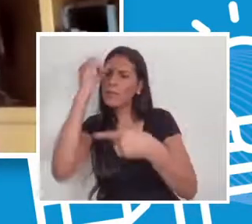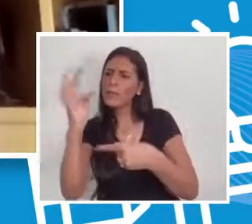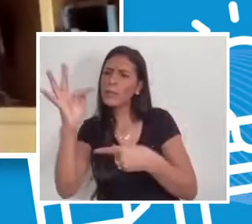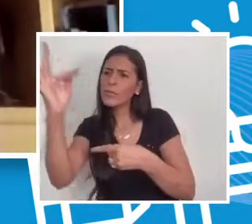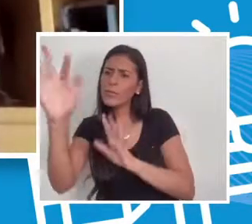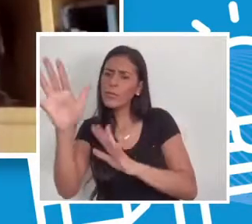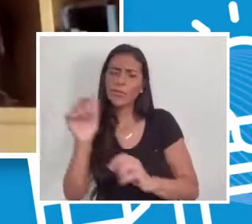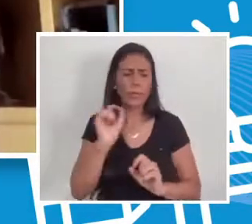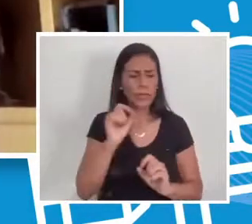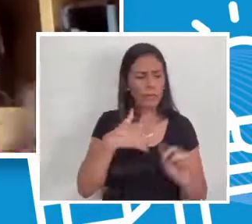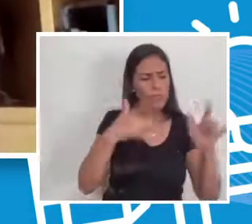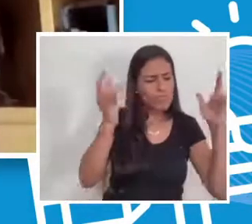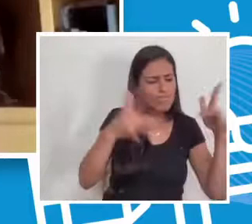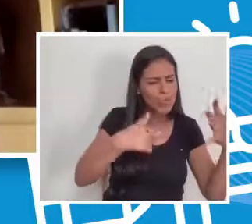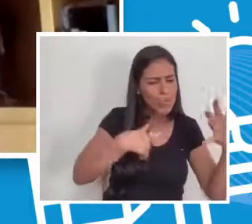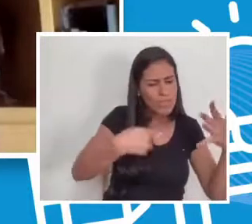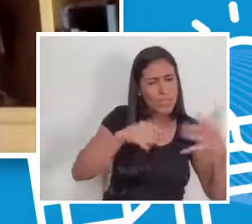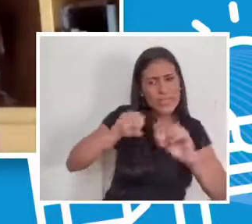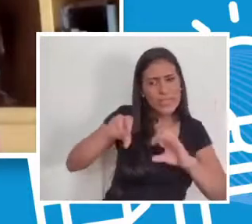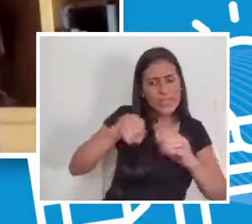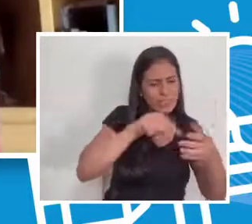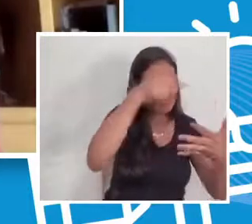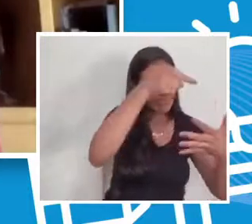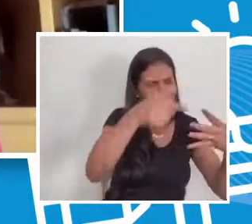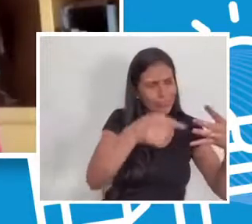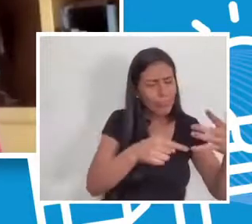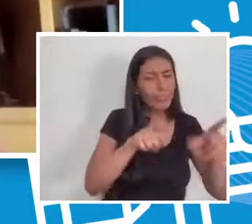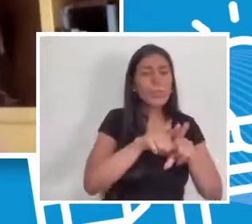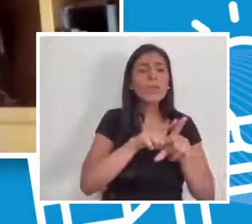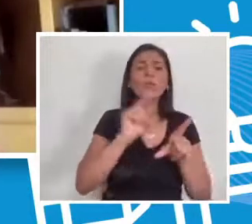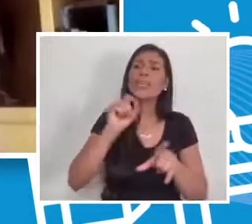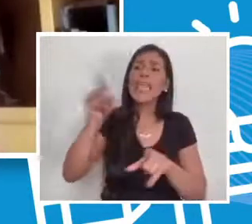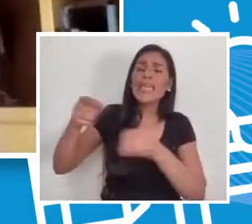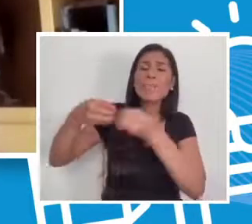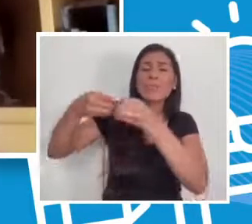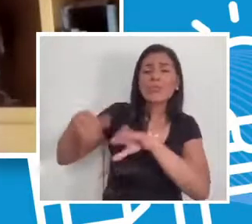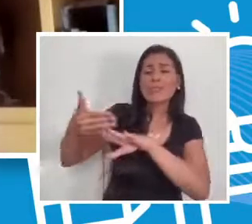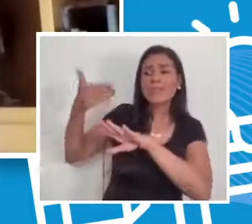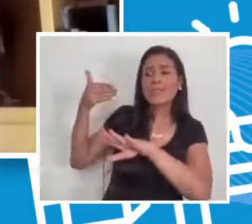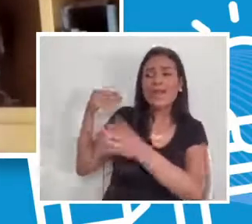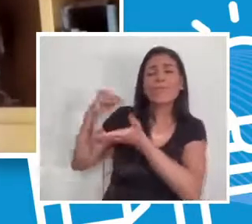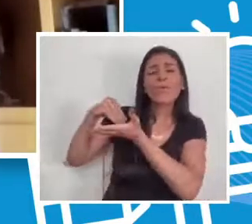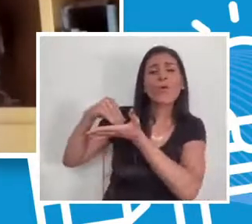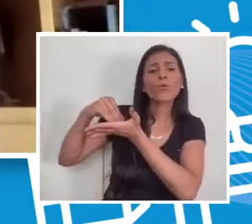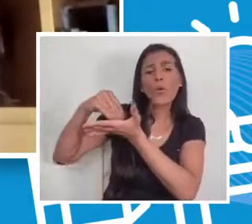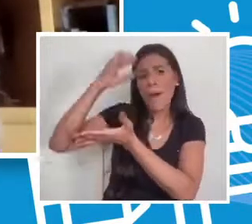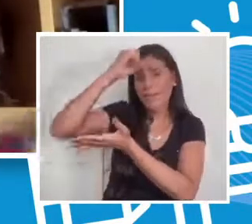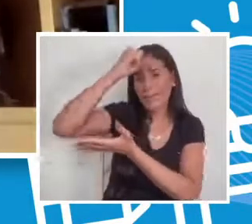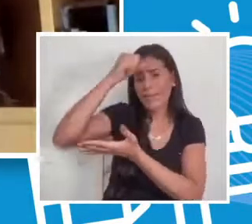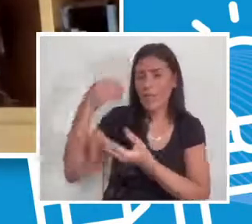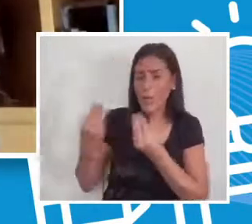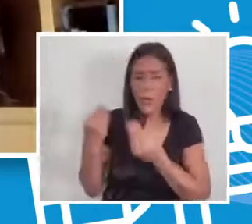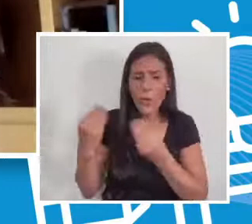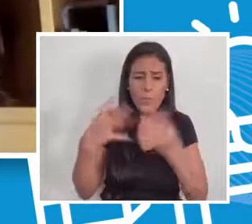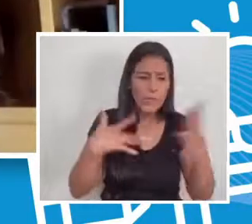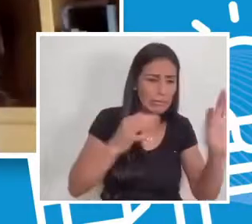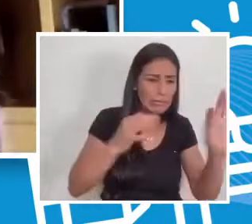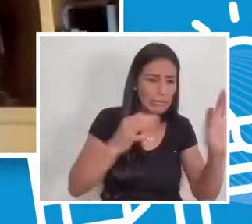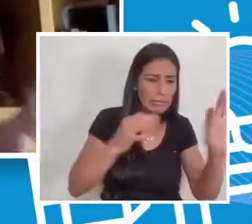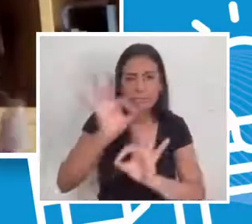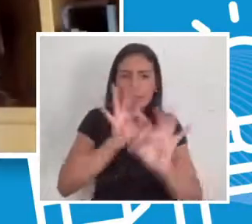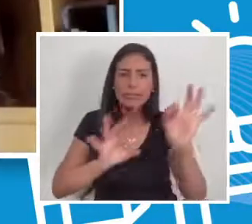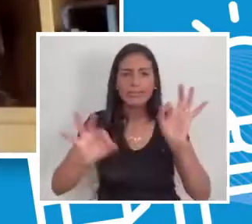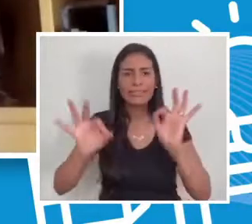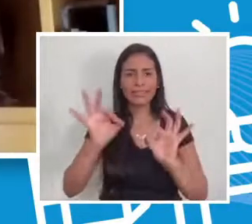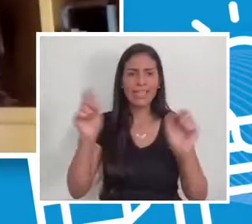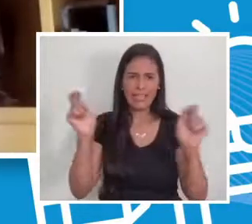não aprendeu antes? Nós não vamos conseguir fazer tudo num ano só, em meio ano, em 2 anos. Nós vamos ter